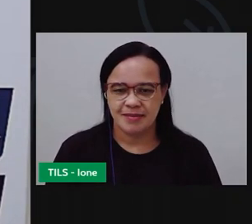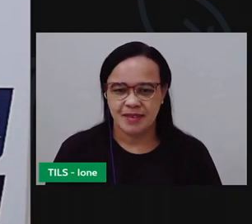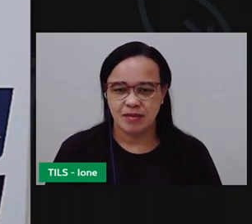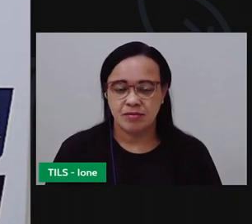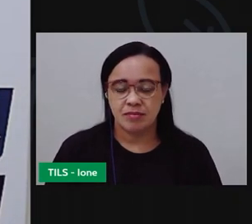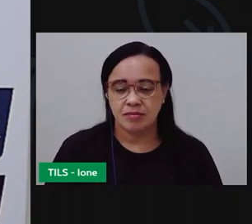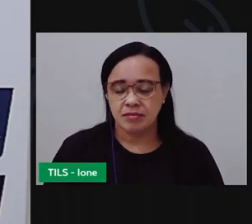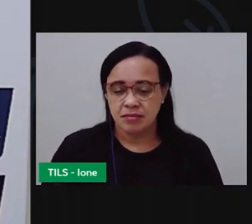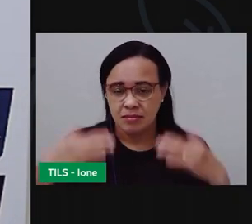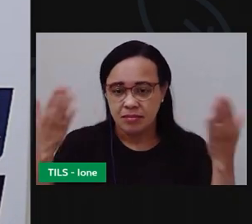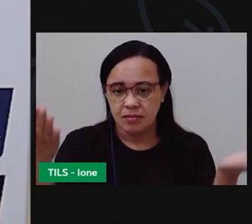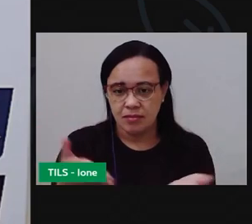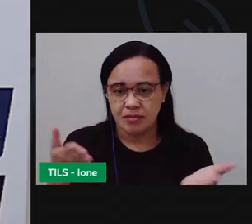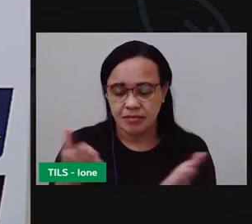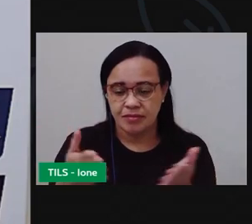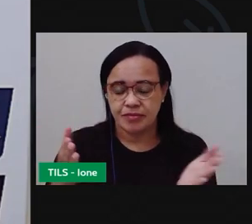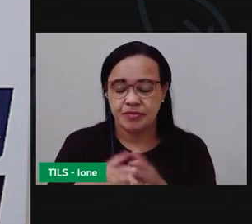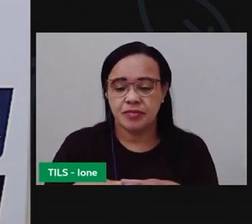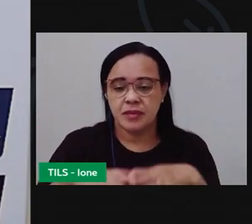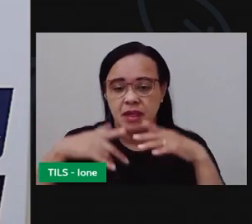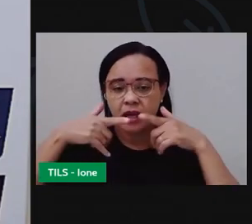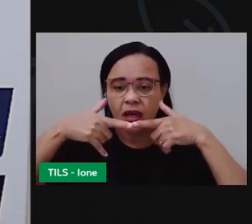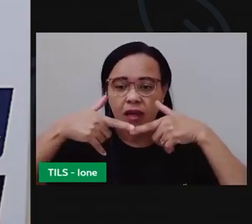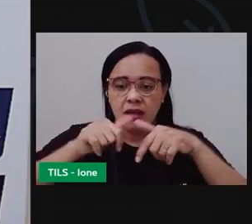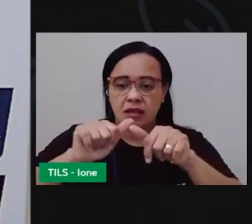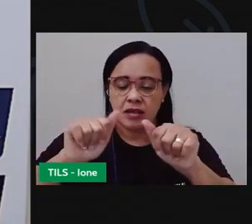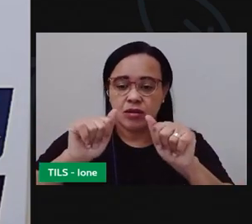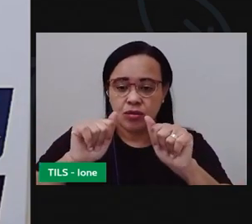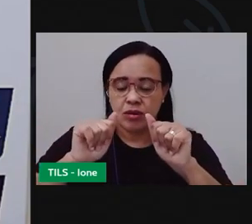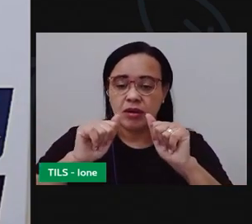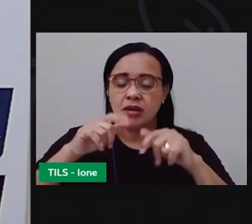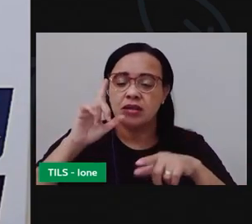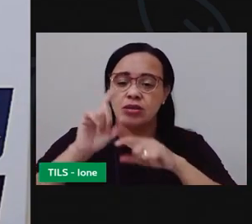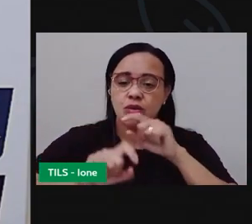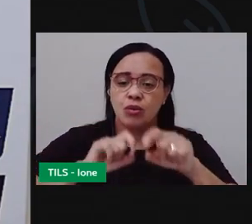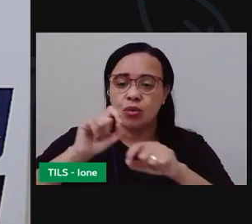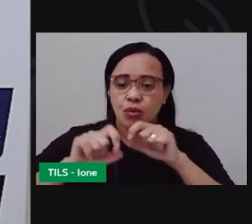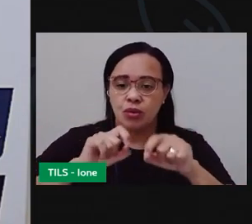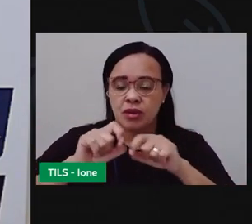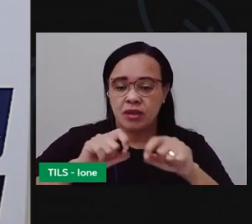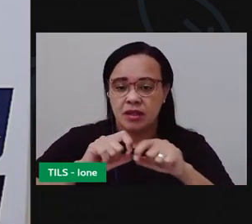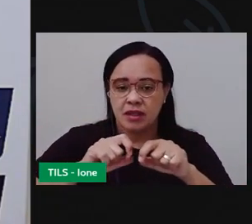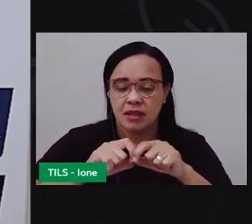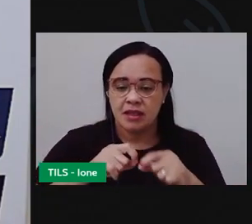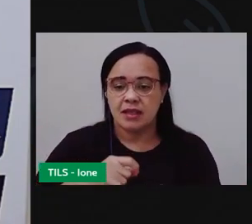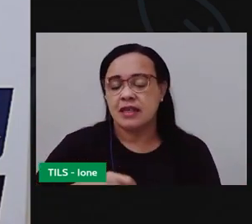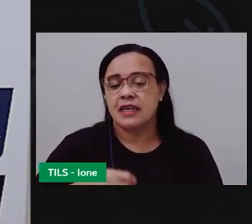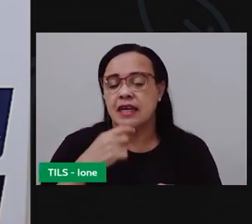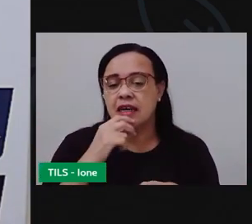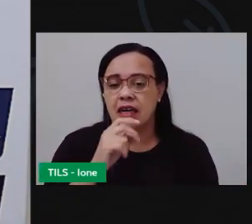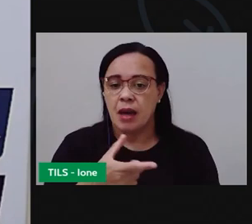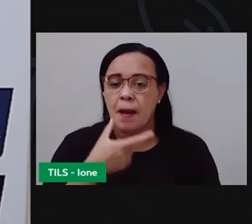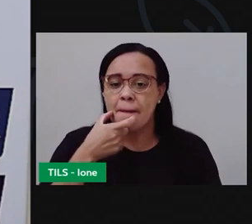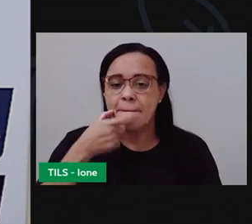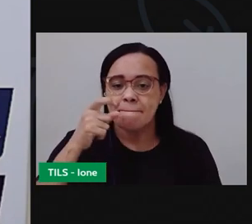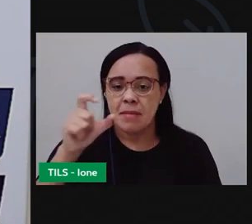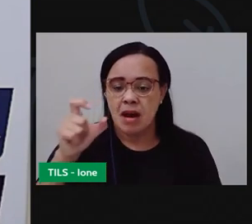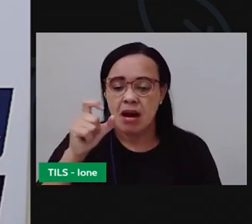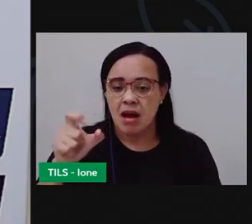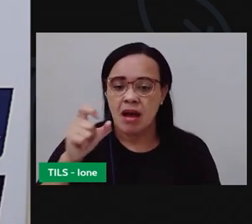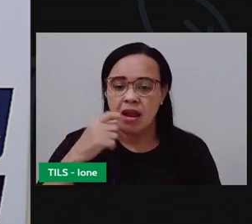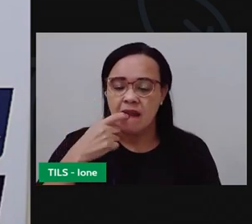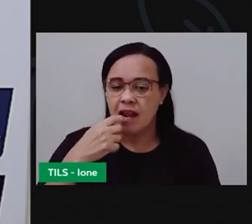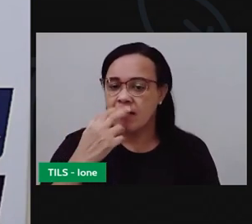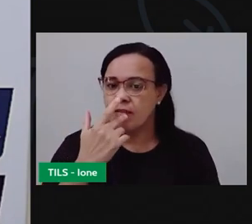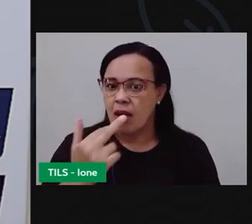Oi hoje na aula de linguagem vamos abordar o tema trava-língua do é é trava-língua